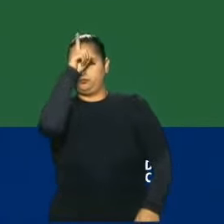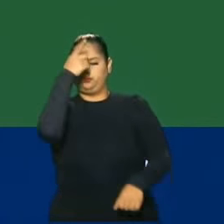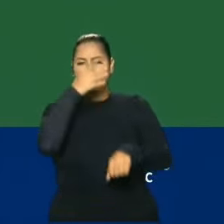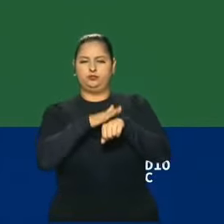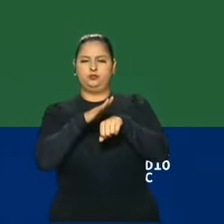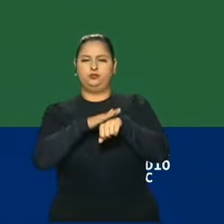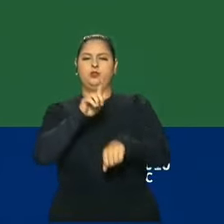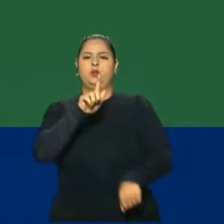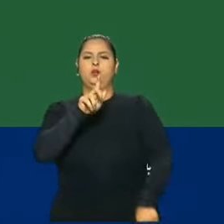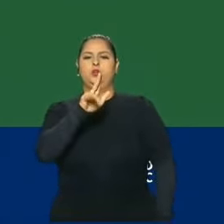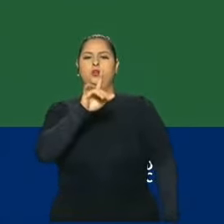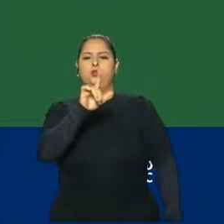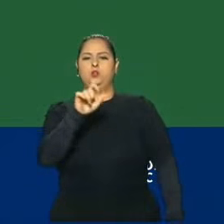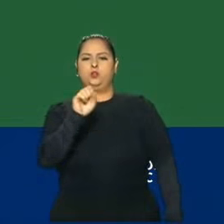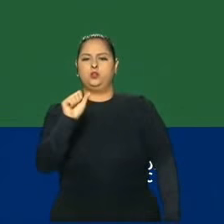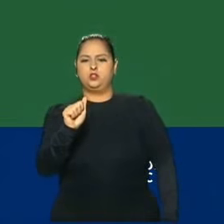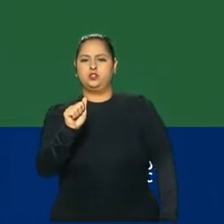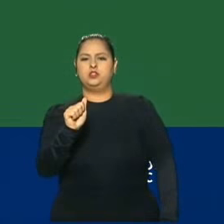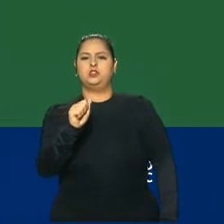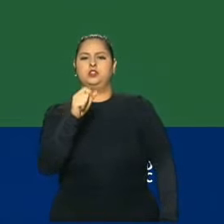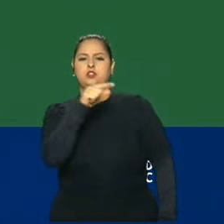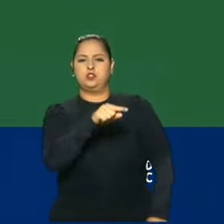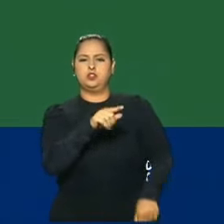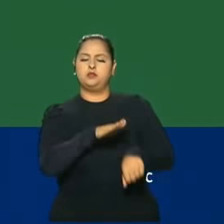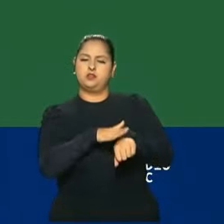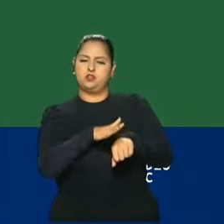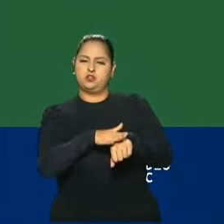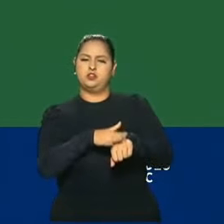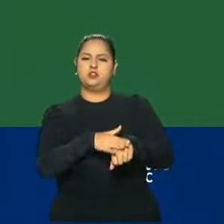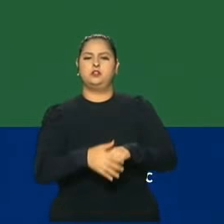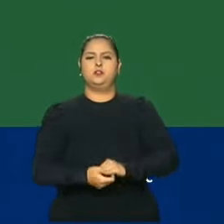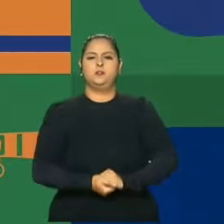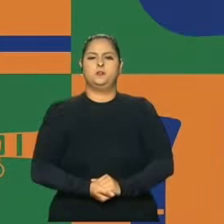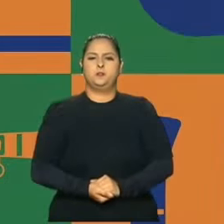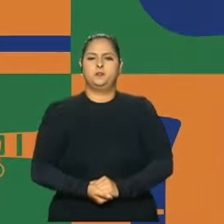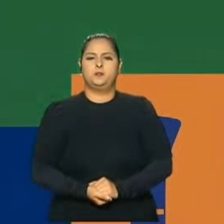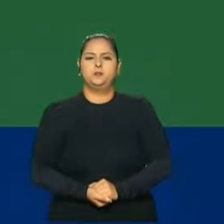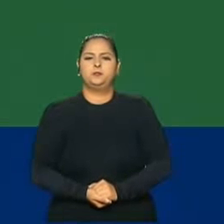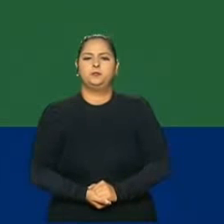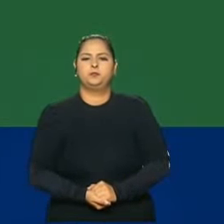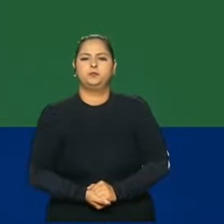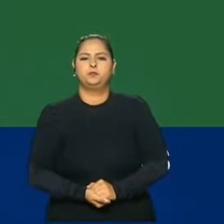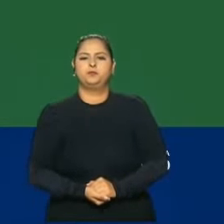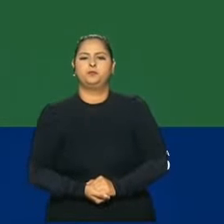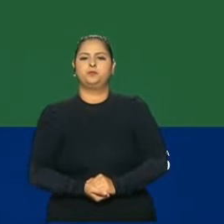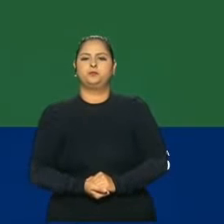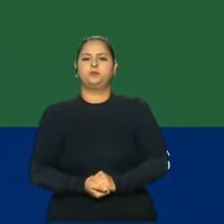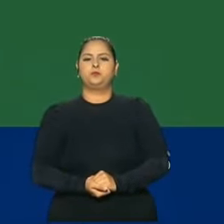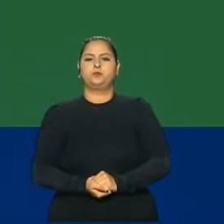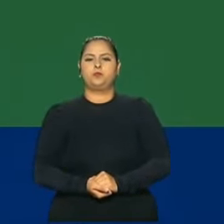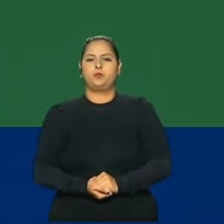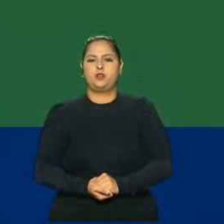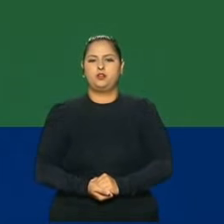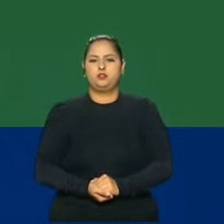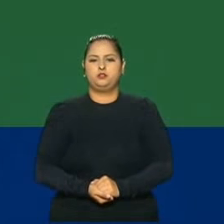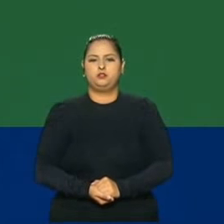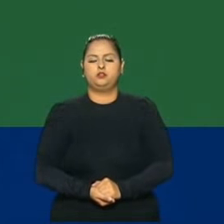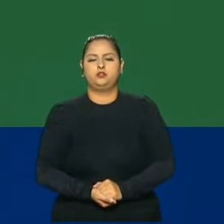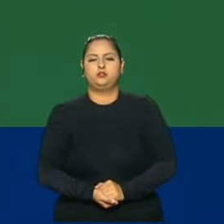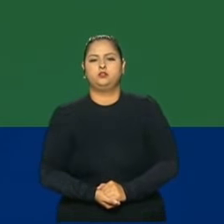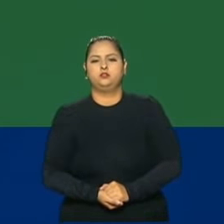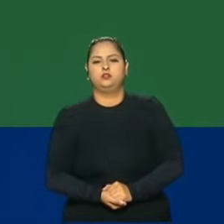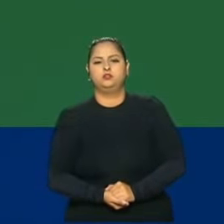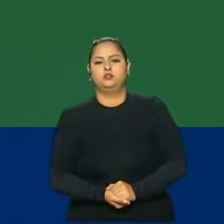Correia, interpretação Luísa Correia. Do amor que eu senti, meu bem querer, essa